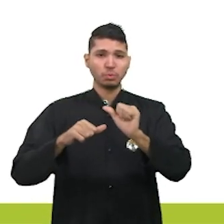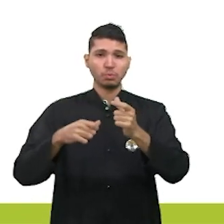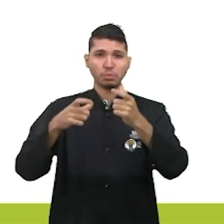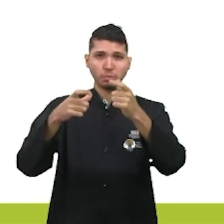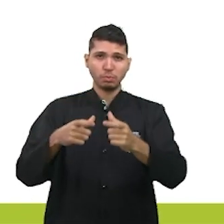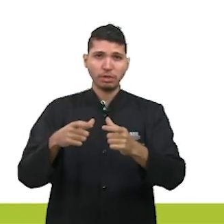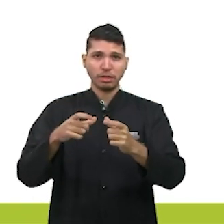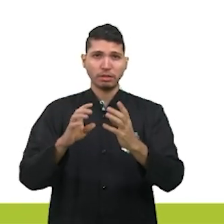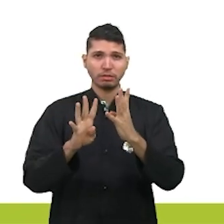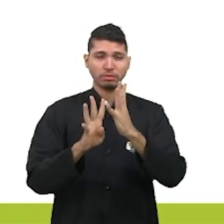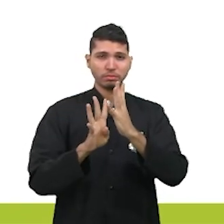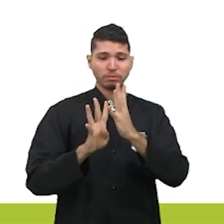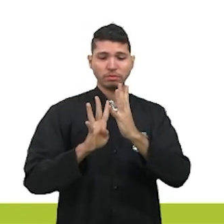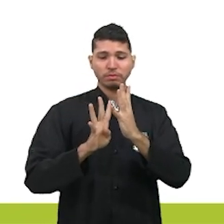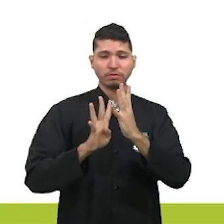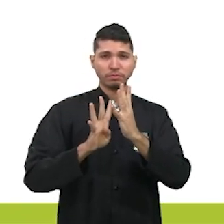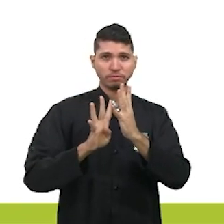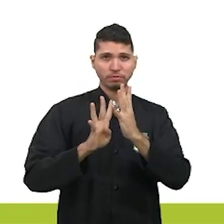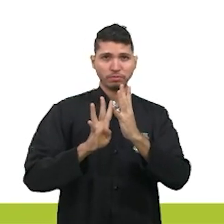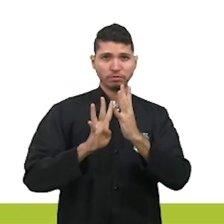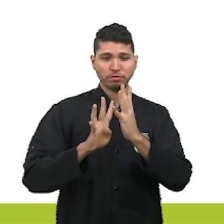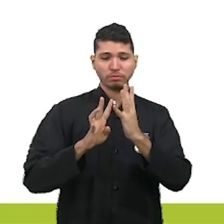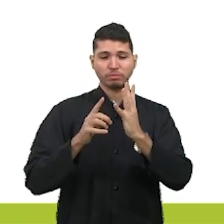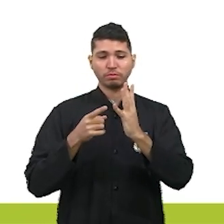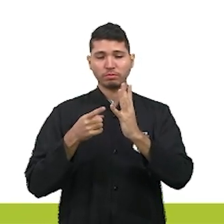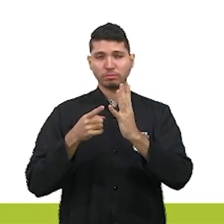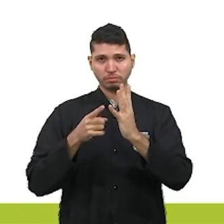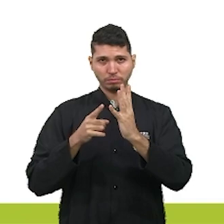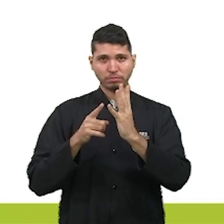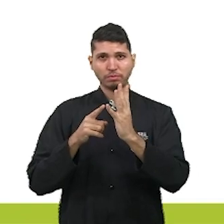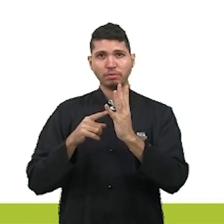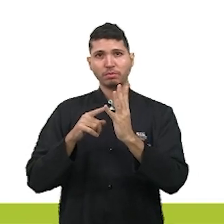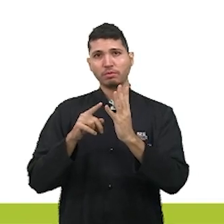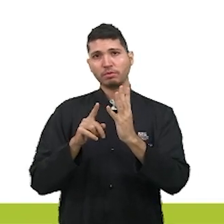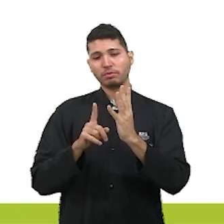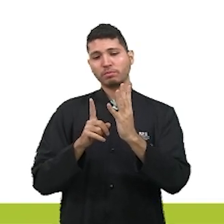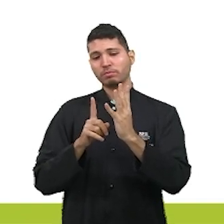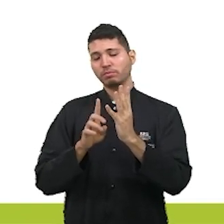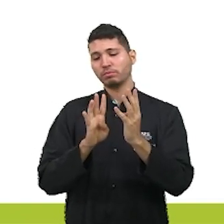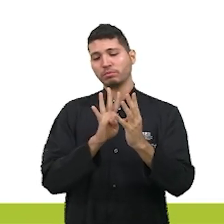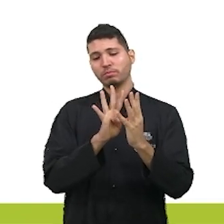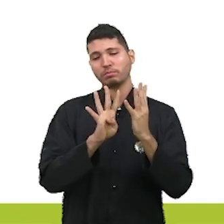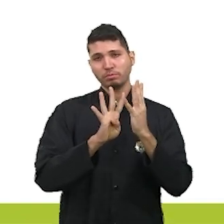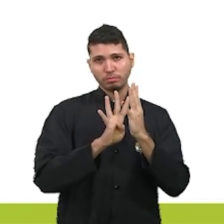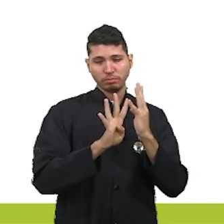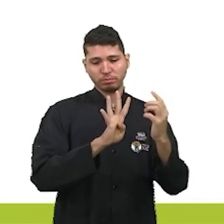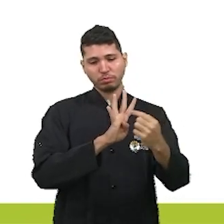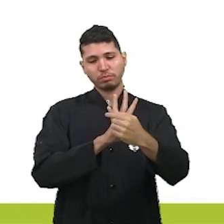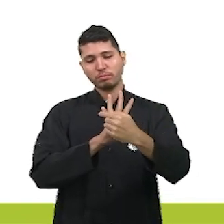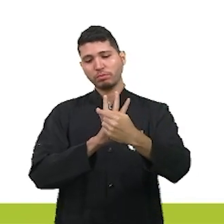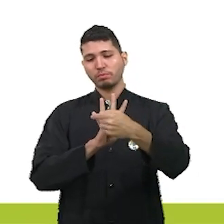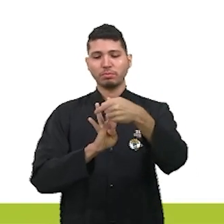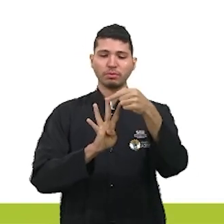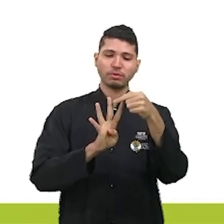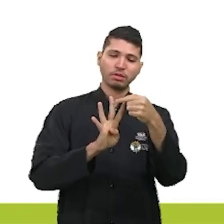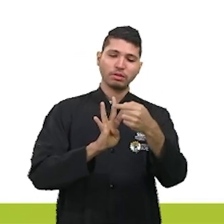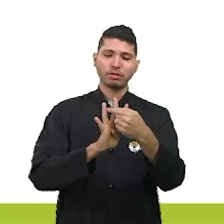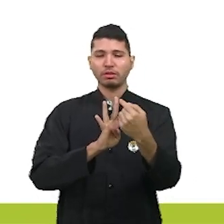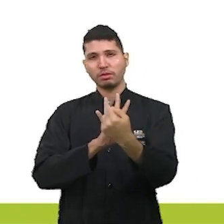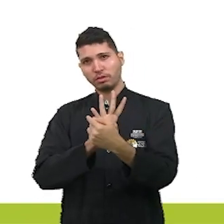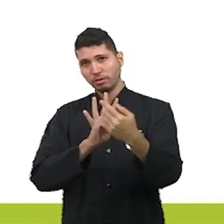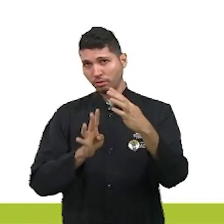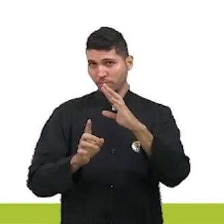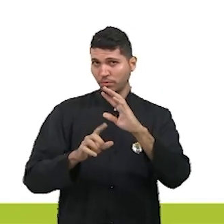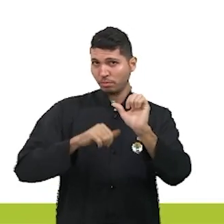fila diferente. É claro que o grupo de pessoas, ele não muda. O grupo de pessoas A,